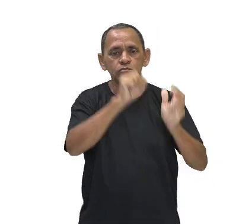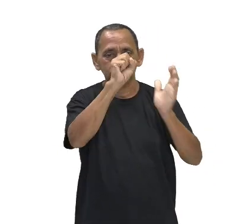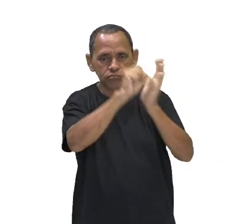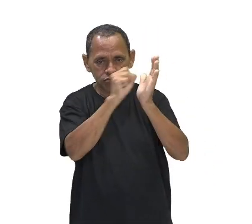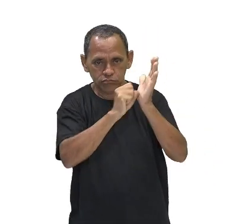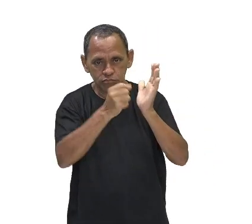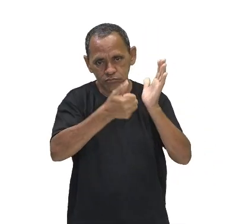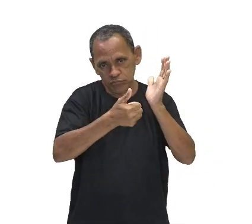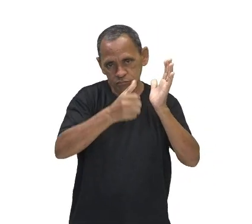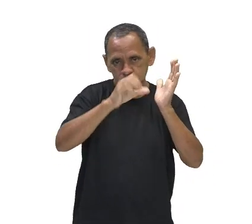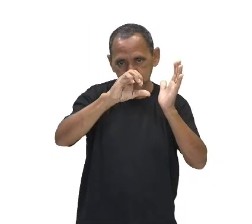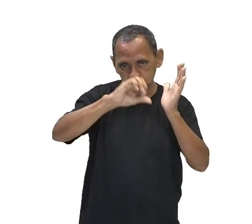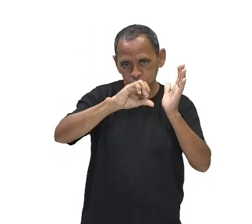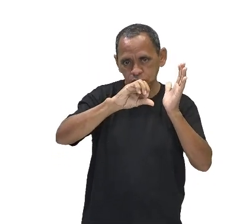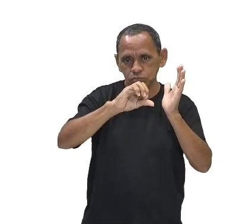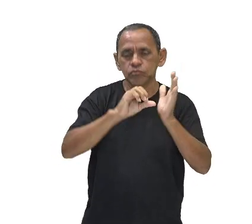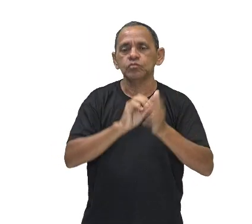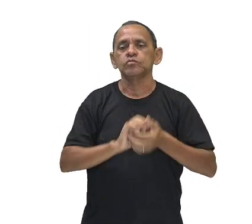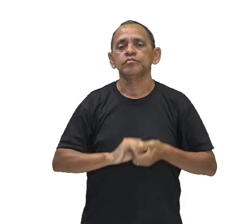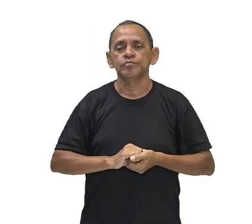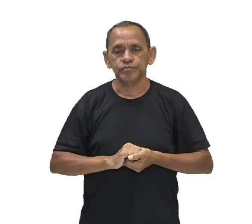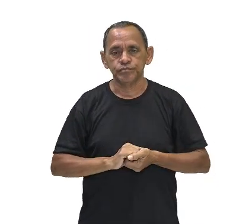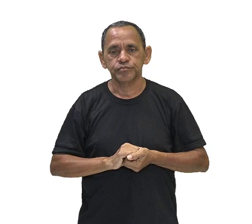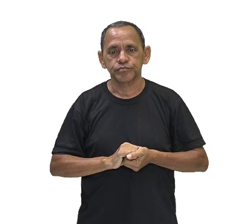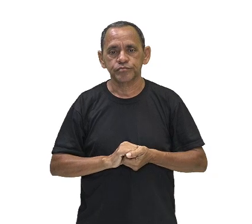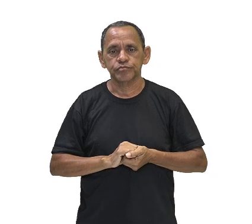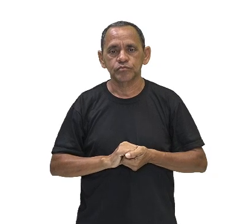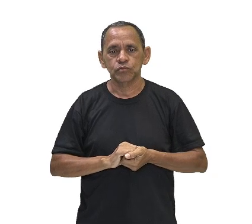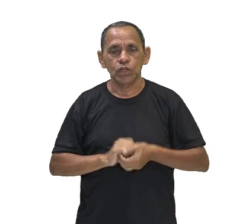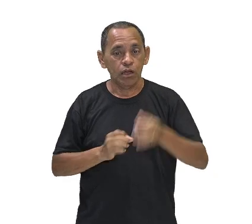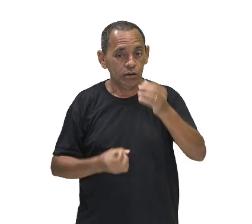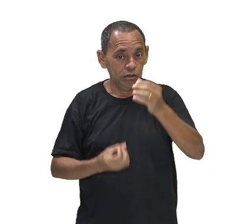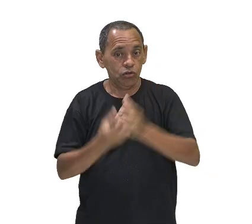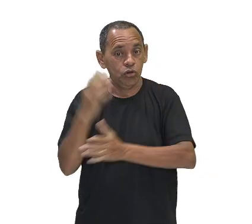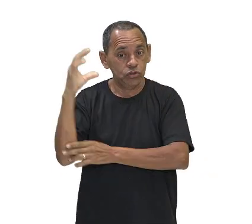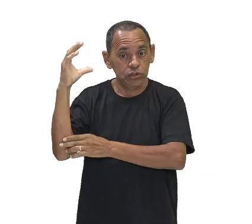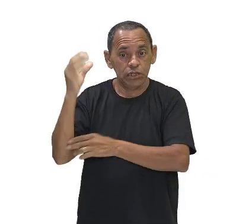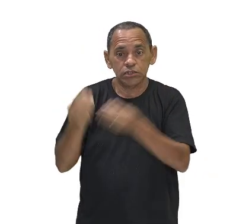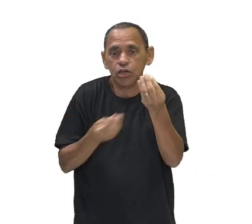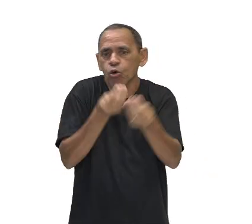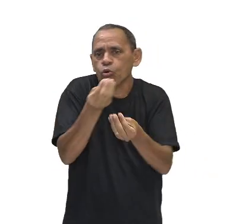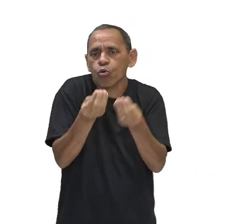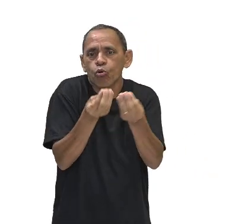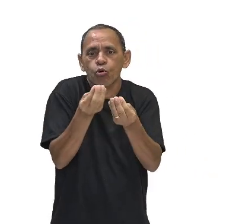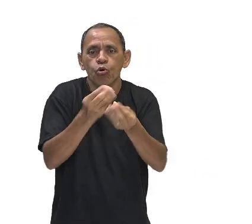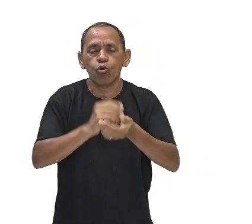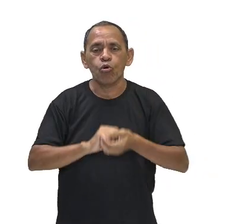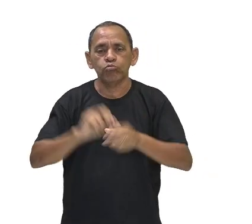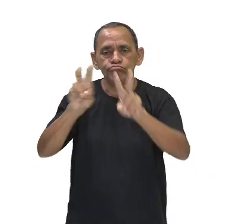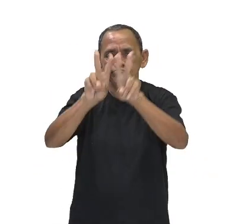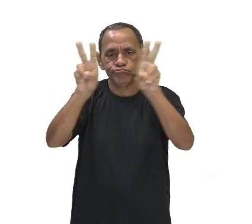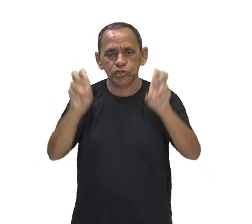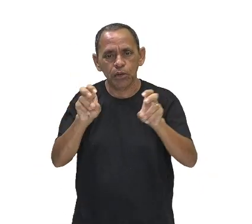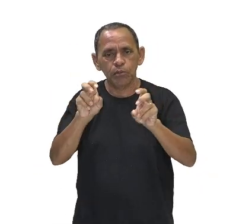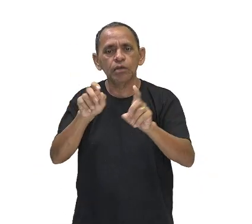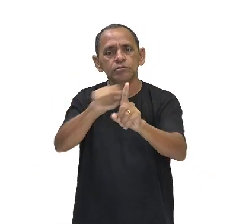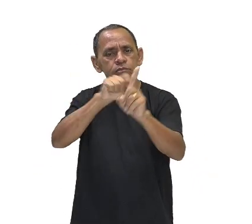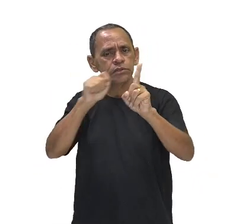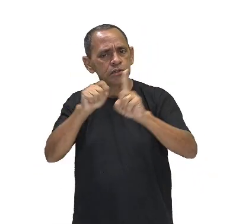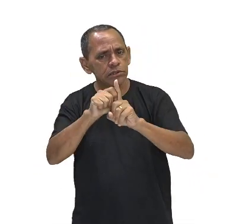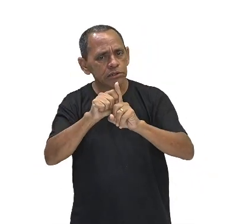XIX. E ele batizou essa ciência como ciência da sociedade. E